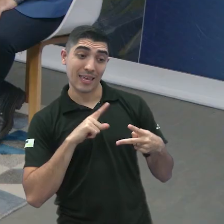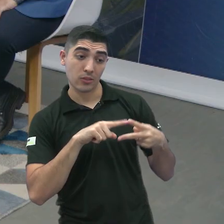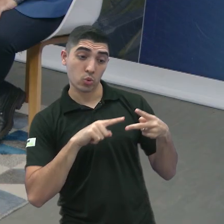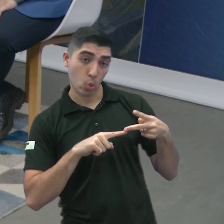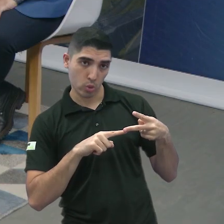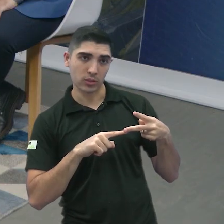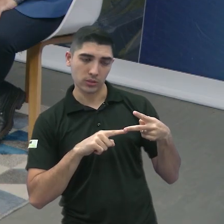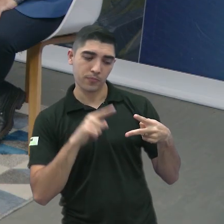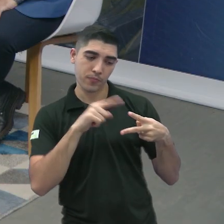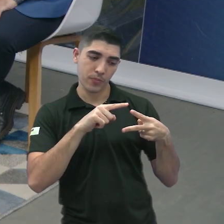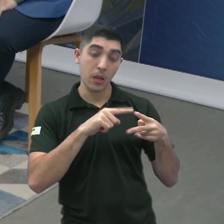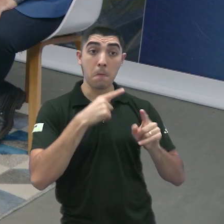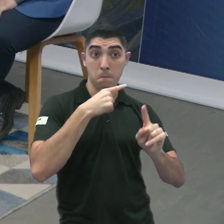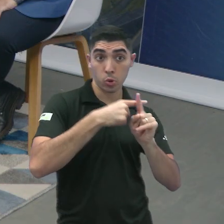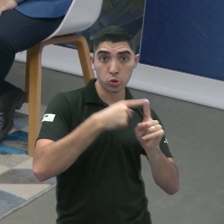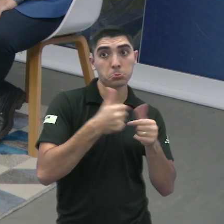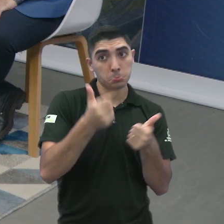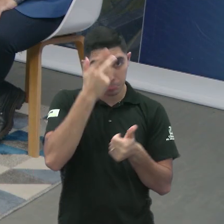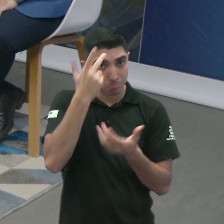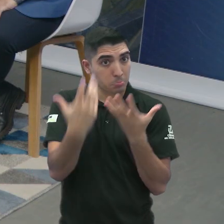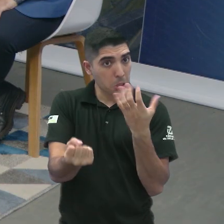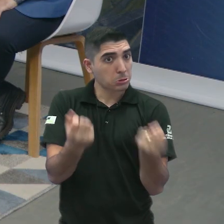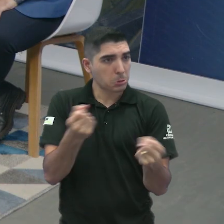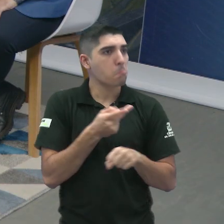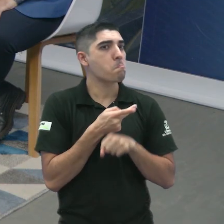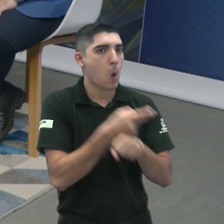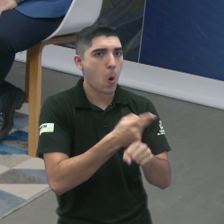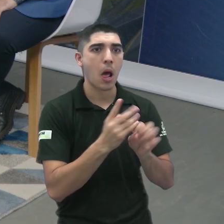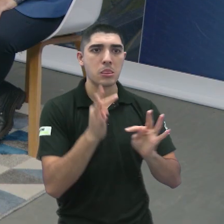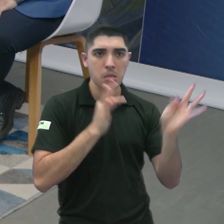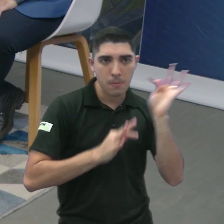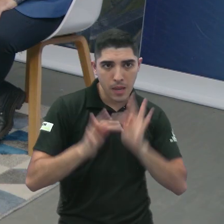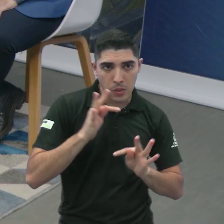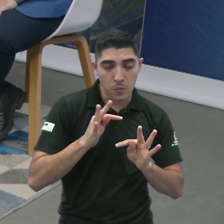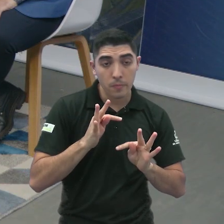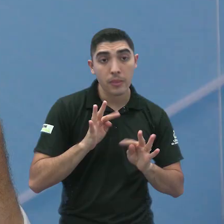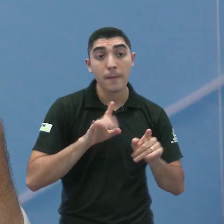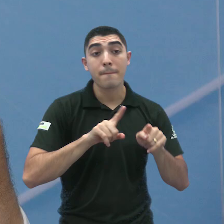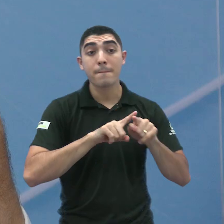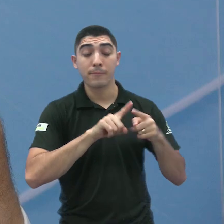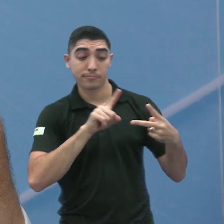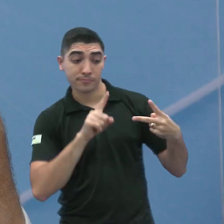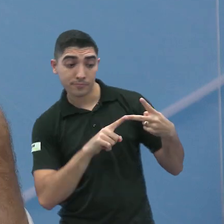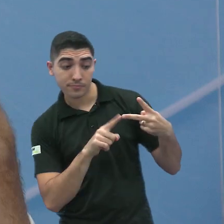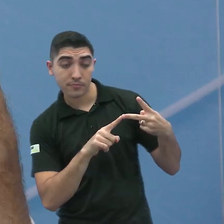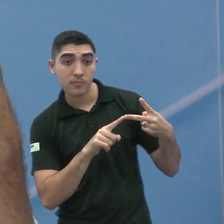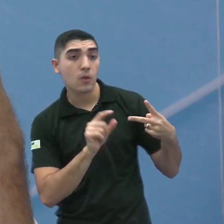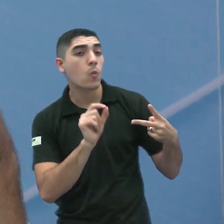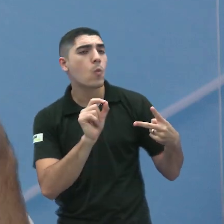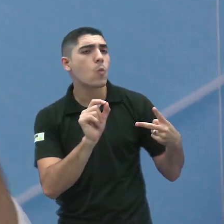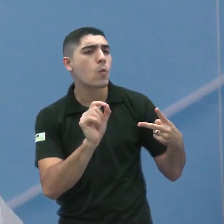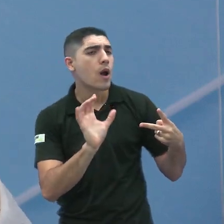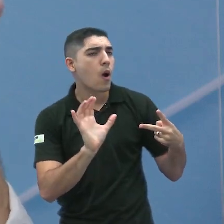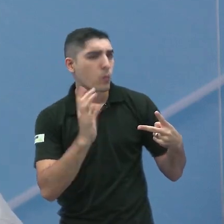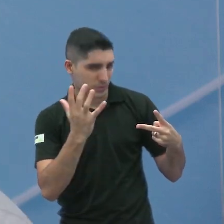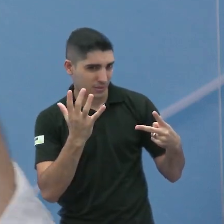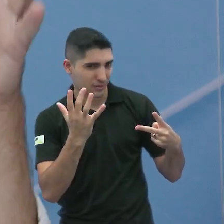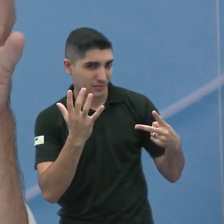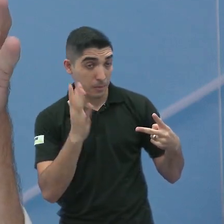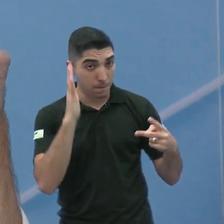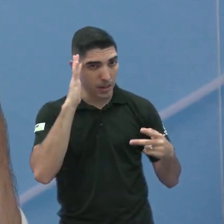aspecto positivo, as pessoas estão buscando o tratamento, agora... o que está acontecendo? Acho que a gente tem que olhar,